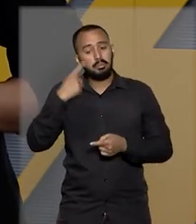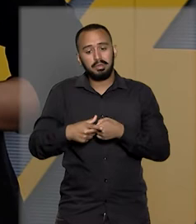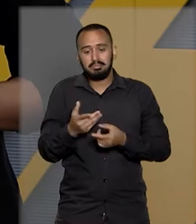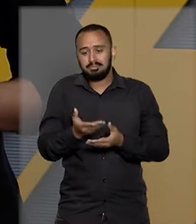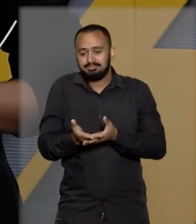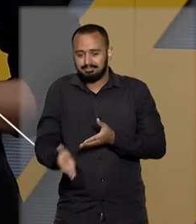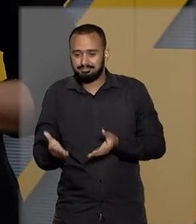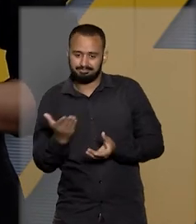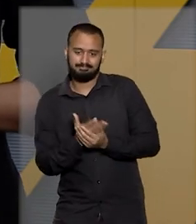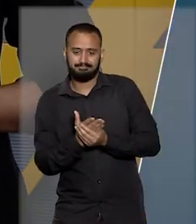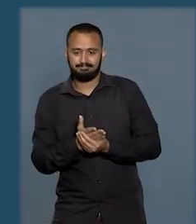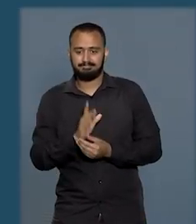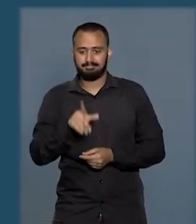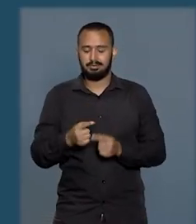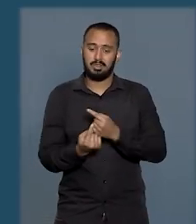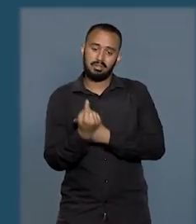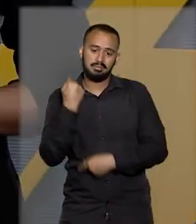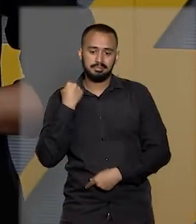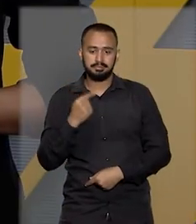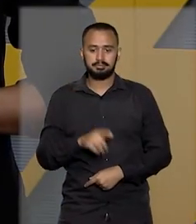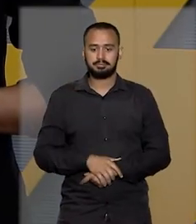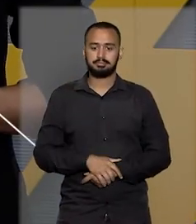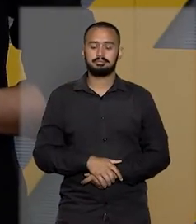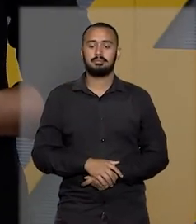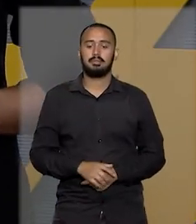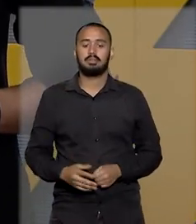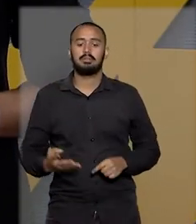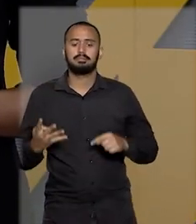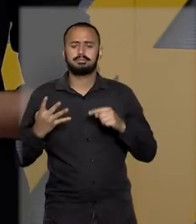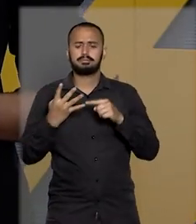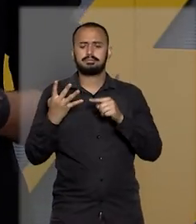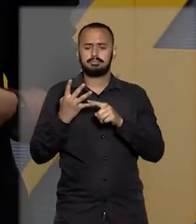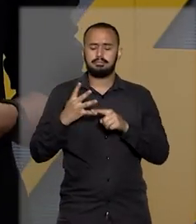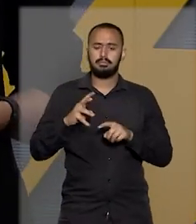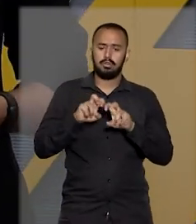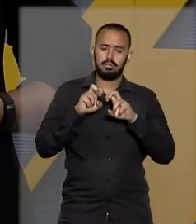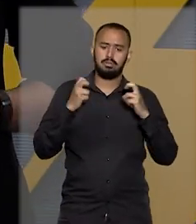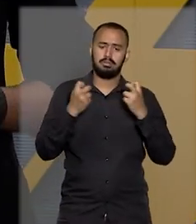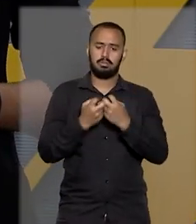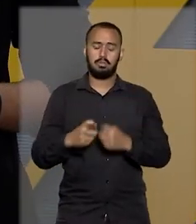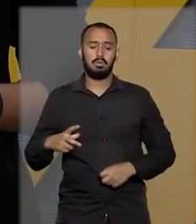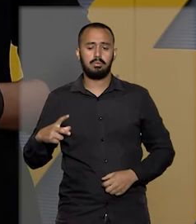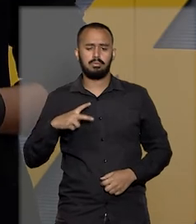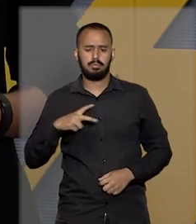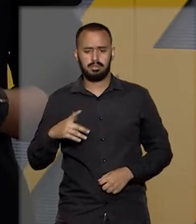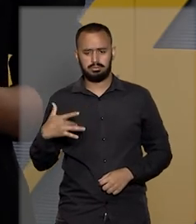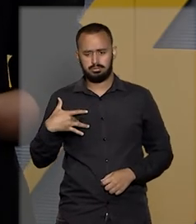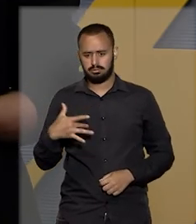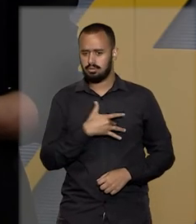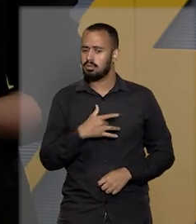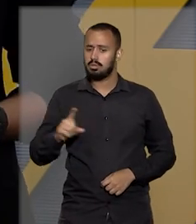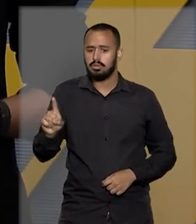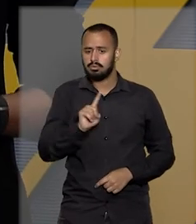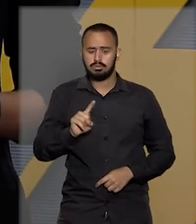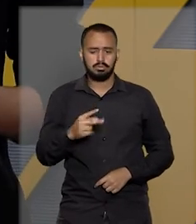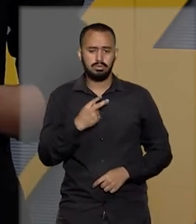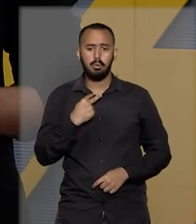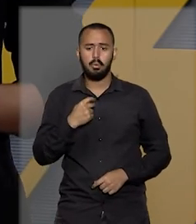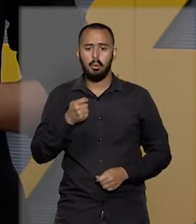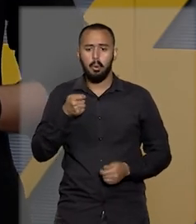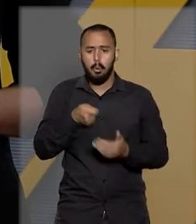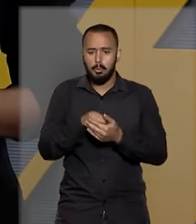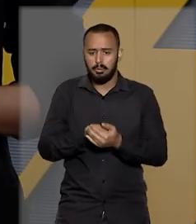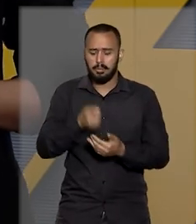vencido anteriormente. E a quarta turma decidiu que planos de saúde não são obrigados a